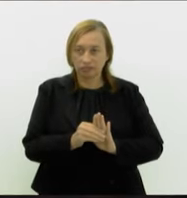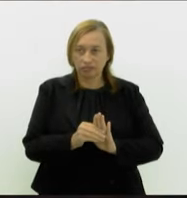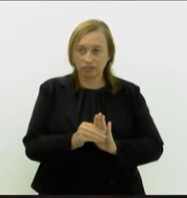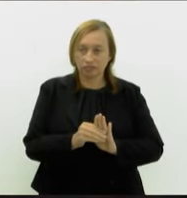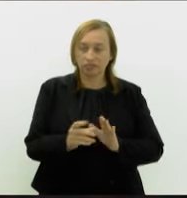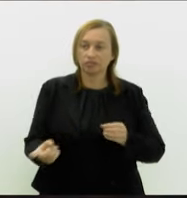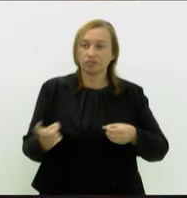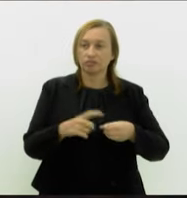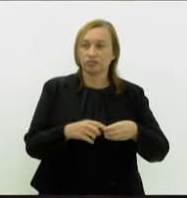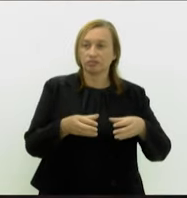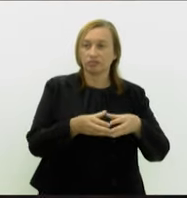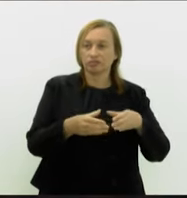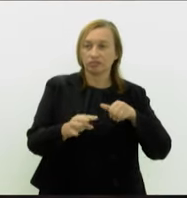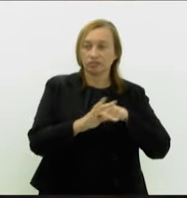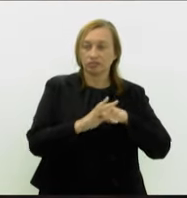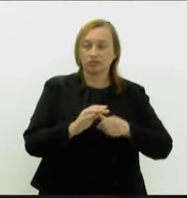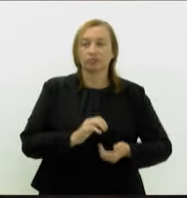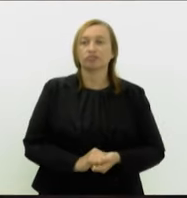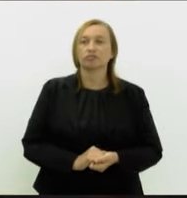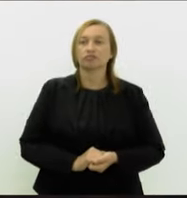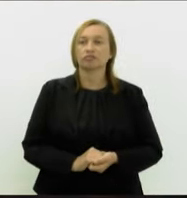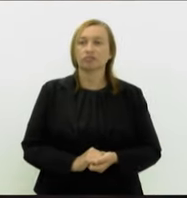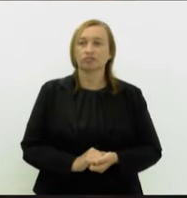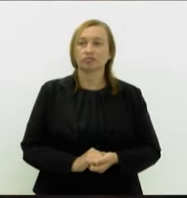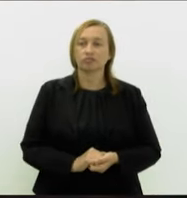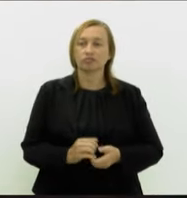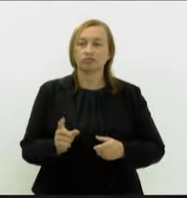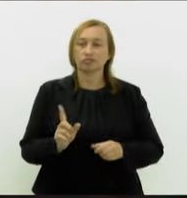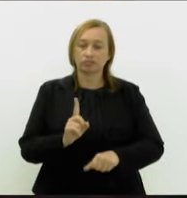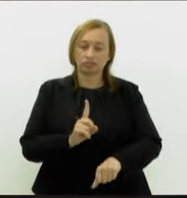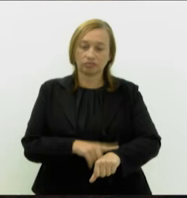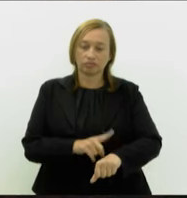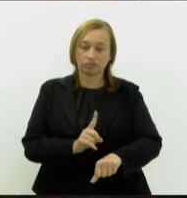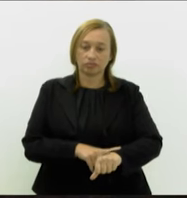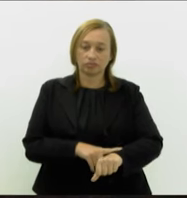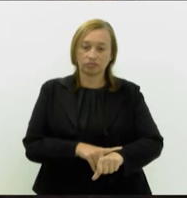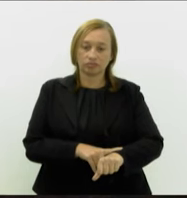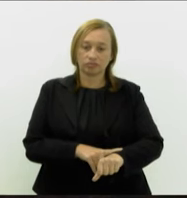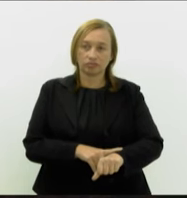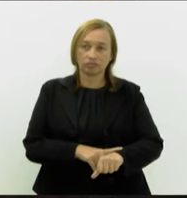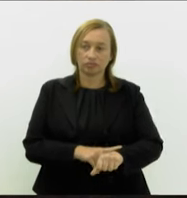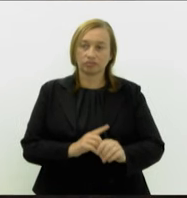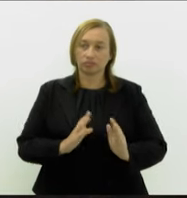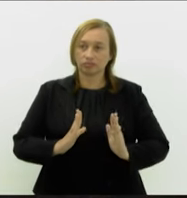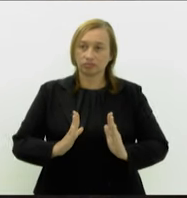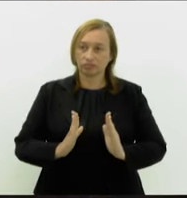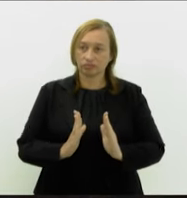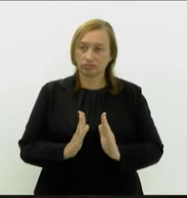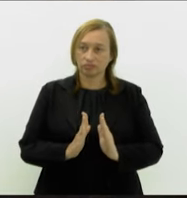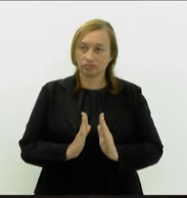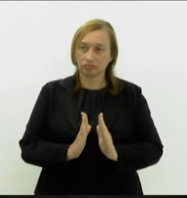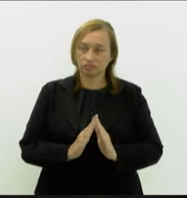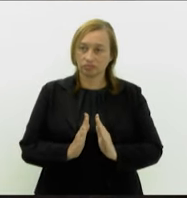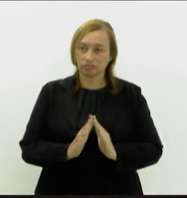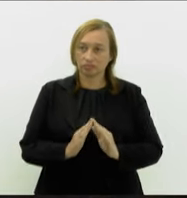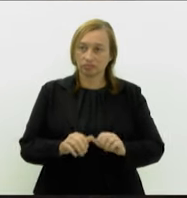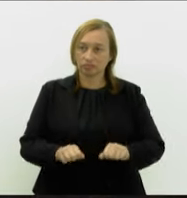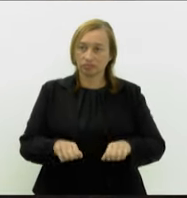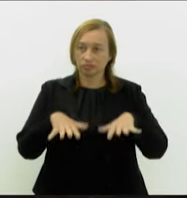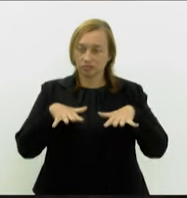retorna às comissões técnicas. Esgotado o tempo regimental da presente